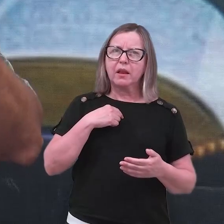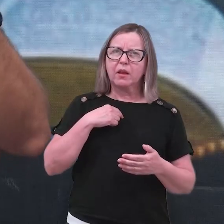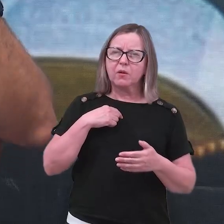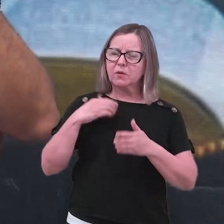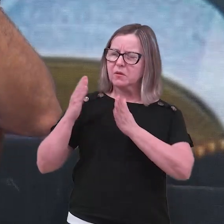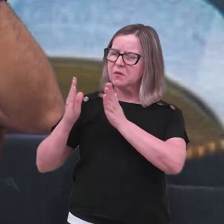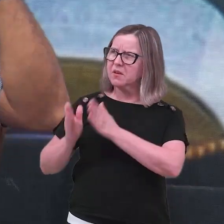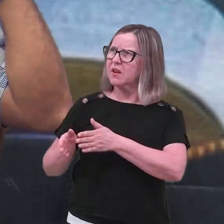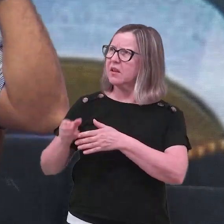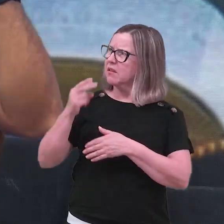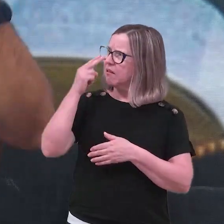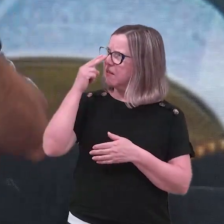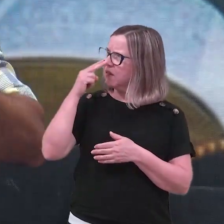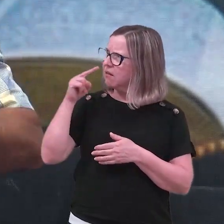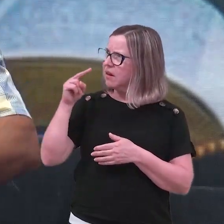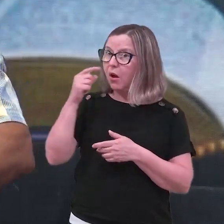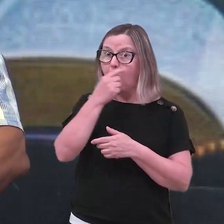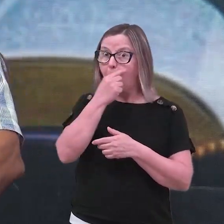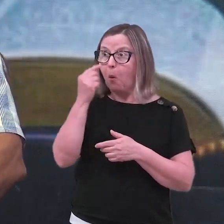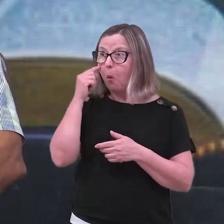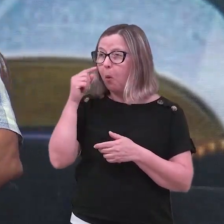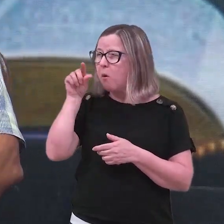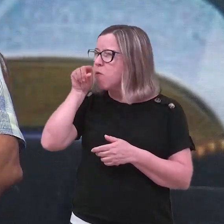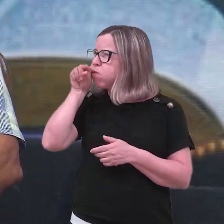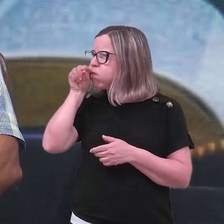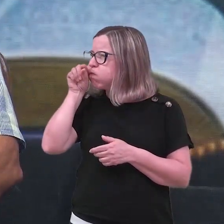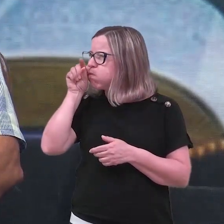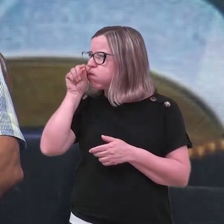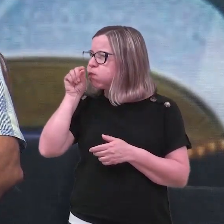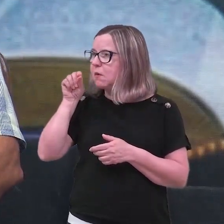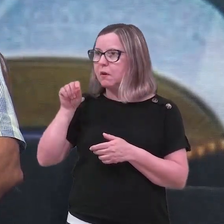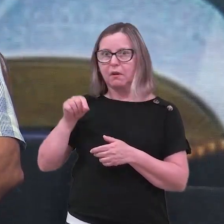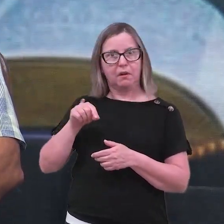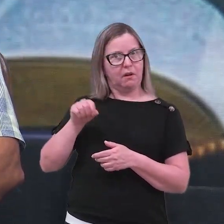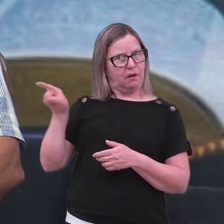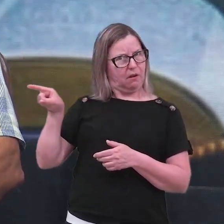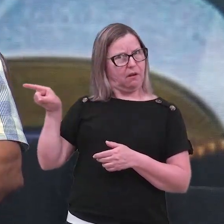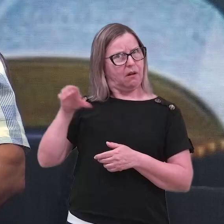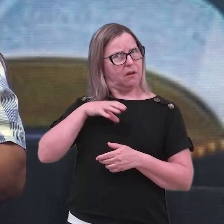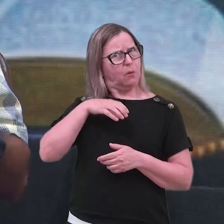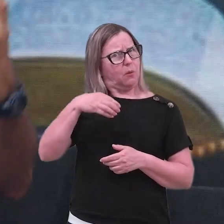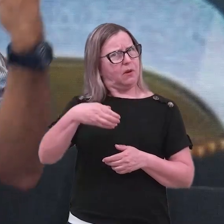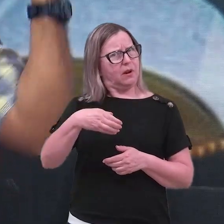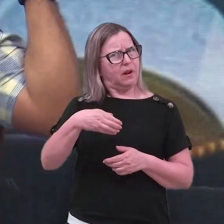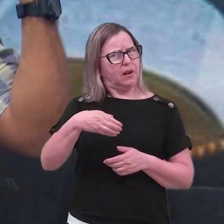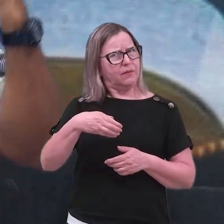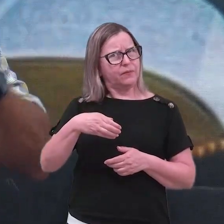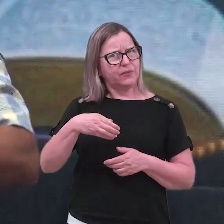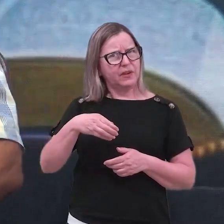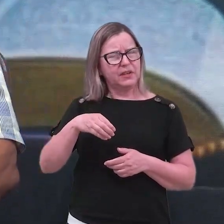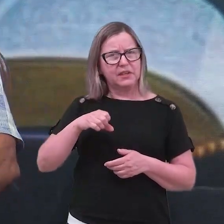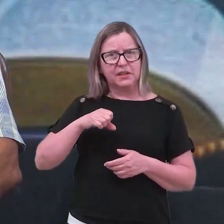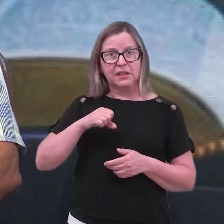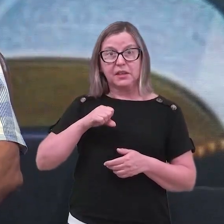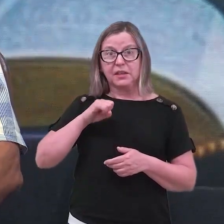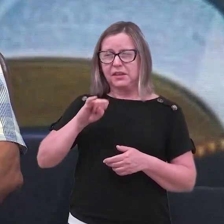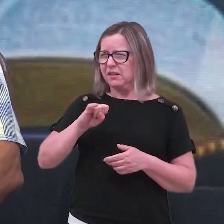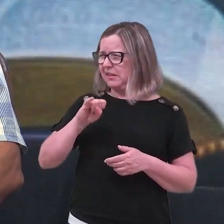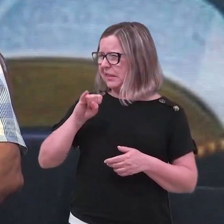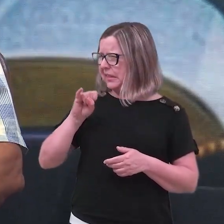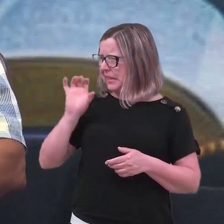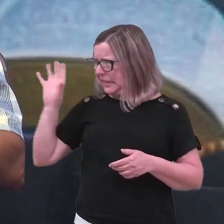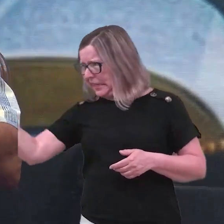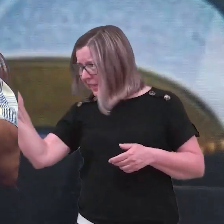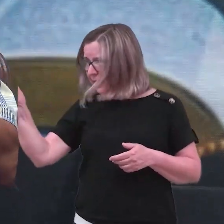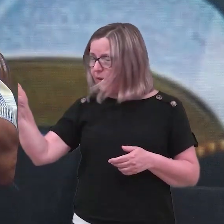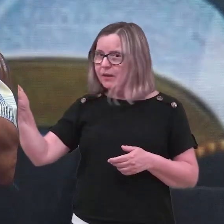o olho, eu olhava no olho dela. Eu falei, que bichinha corajosa. Se eu desse um esticão no braço ali, eu grudava no pescoço